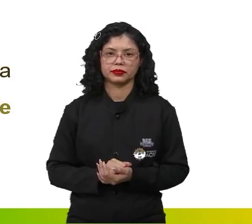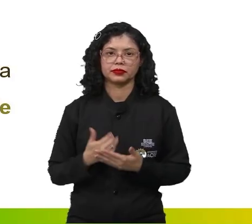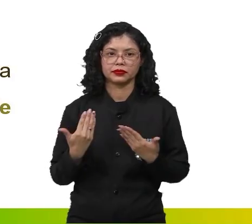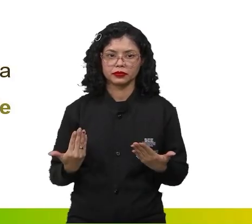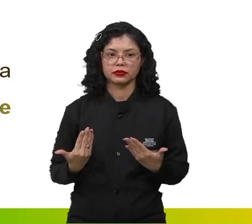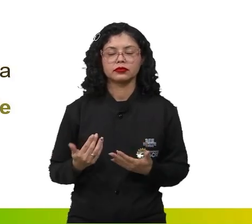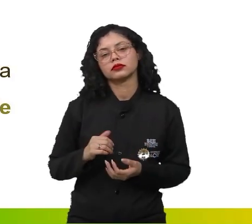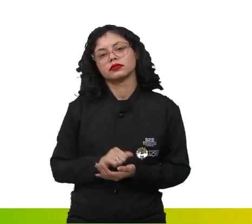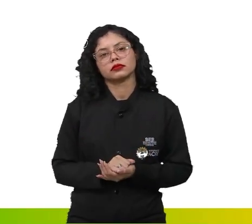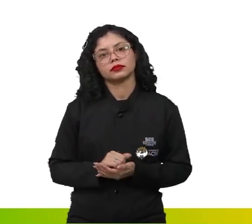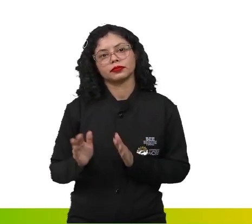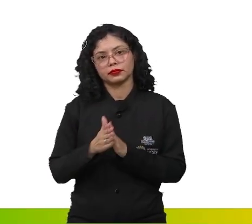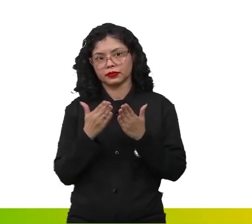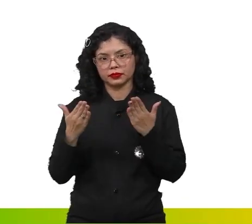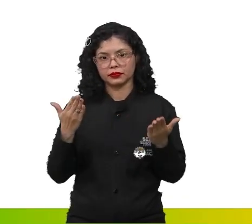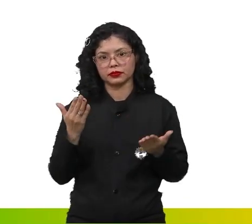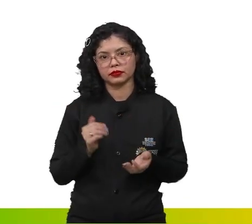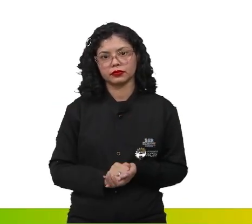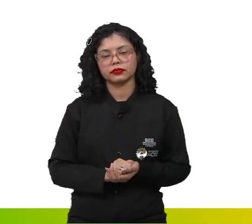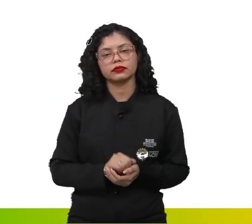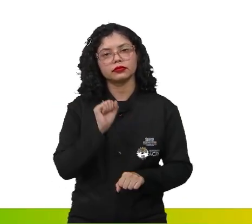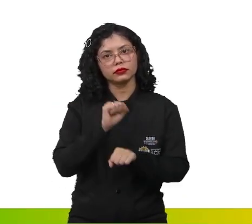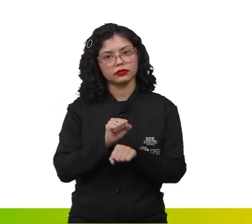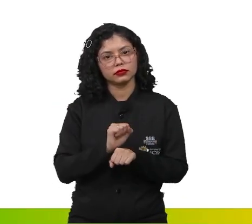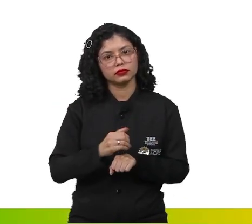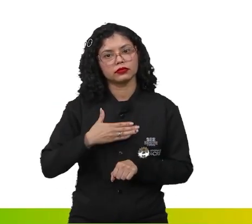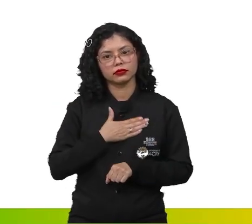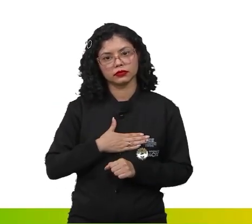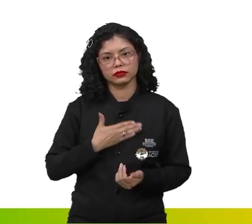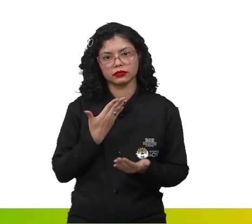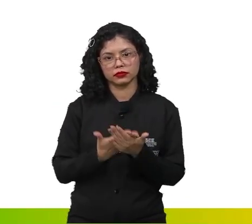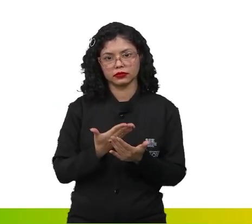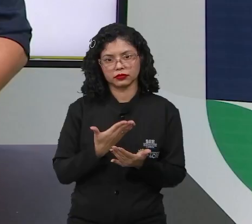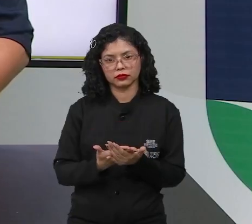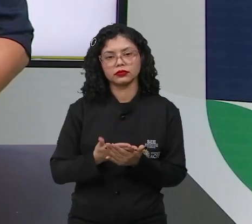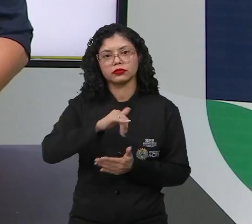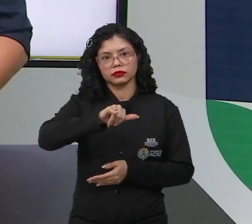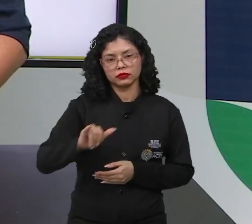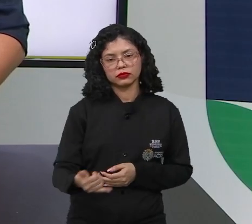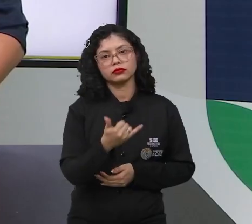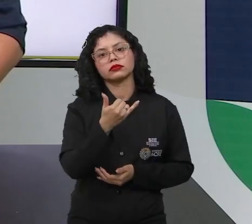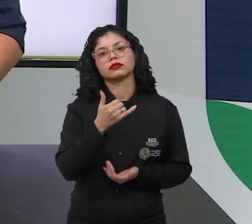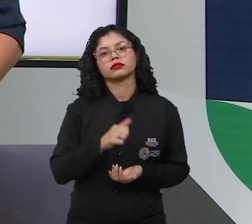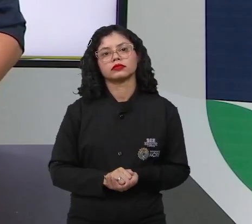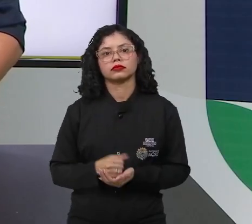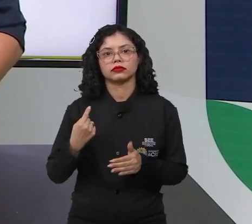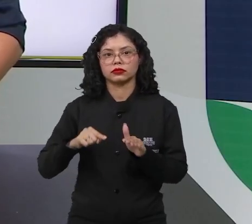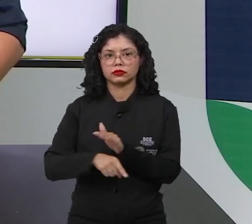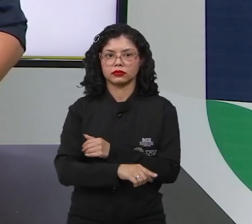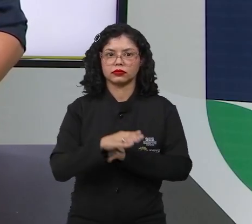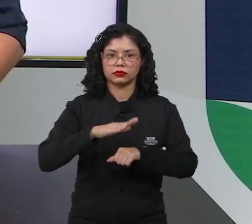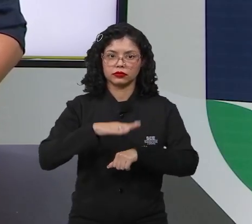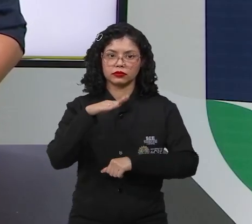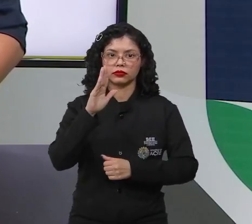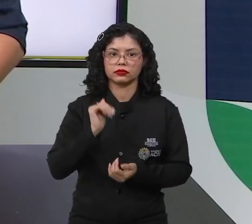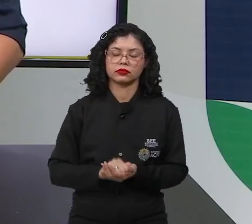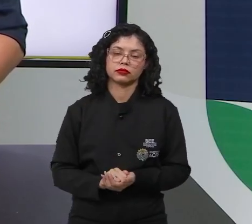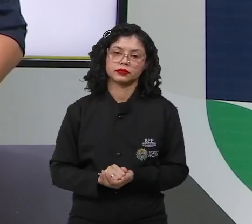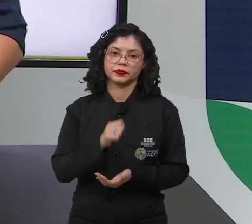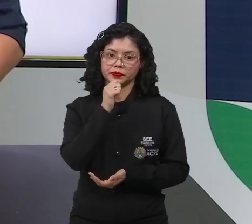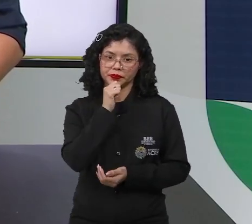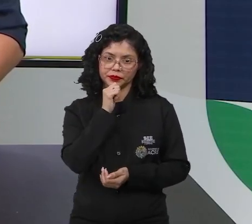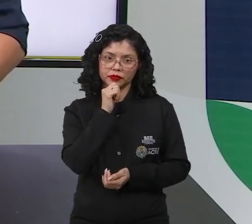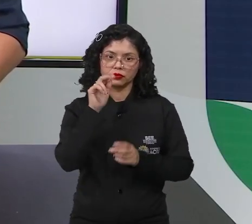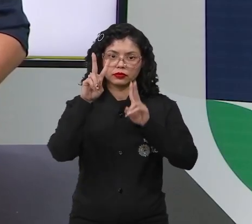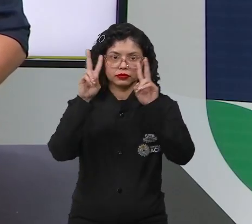formas. Maravilha? Espero que vocês tenham gostado, que vocês tenham aproveitado. Aprofundem-se mais ainda